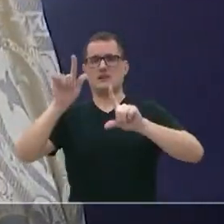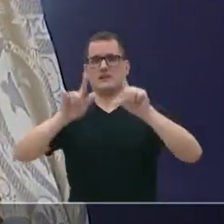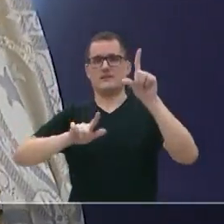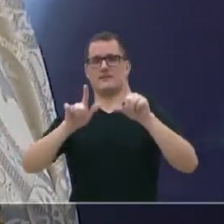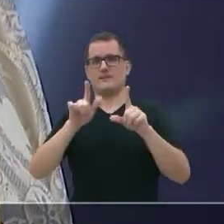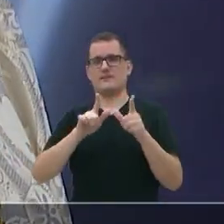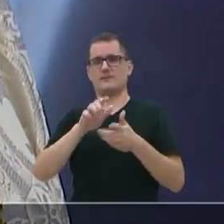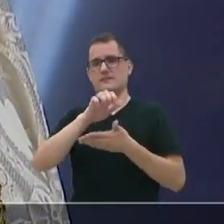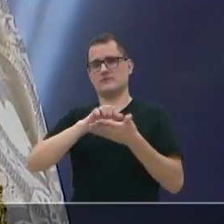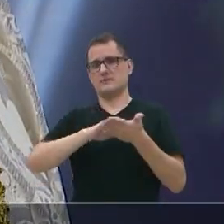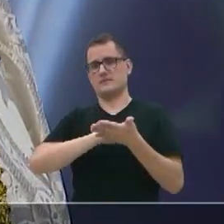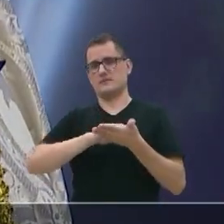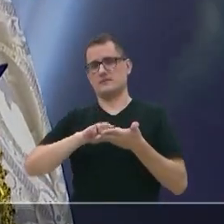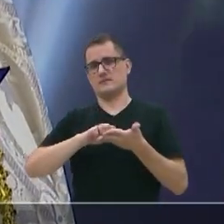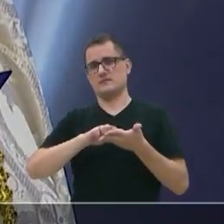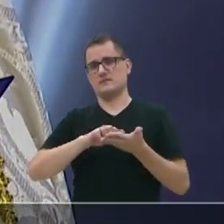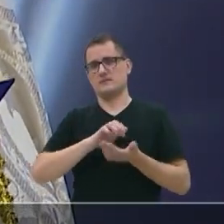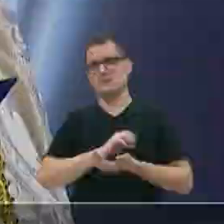Evangelizar: